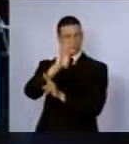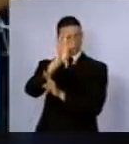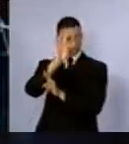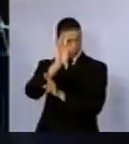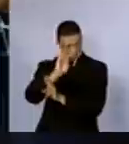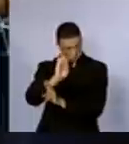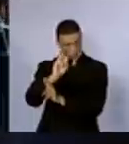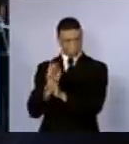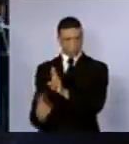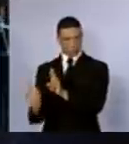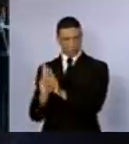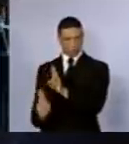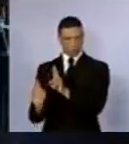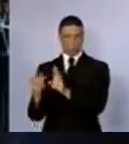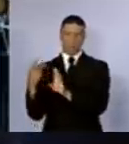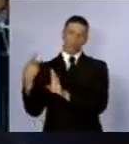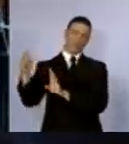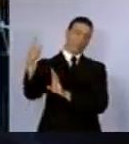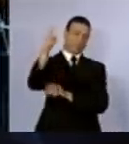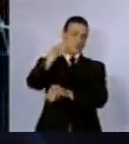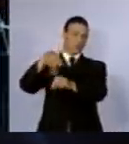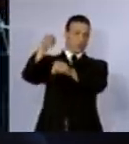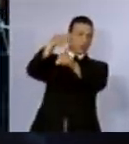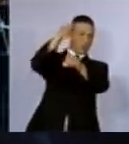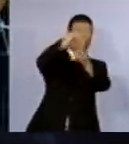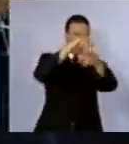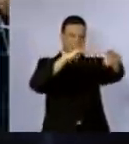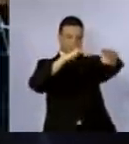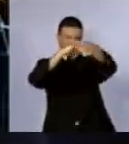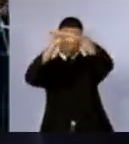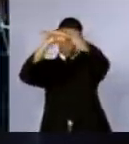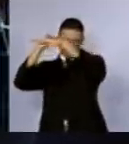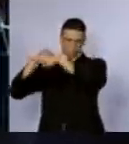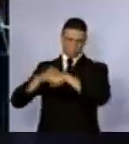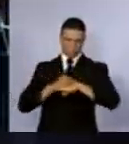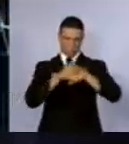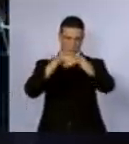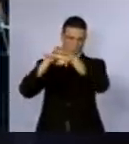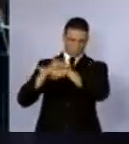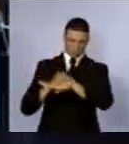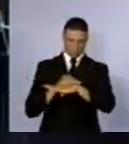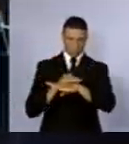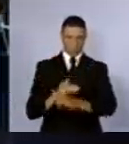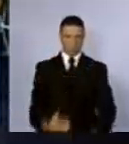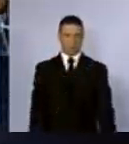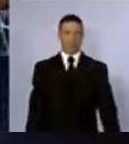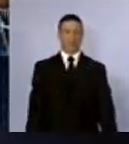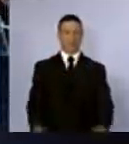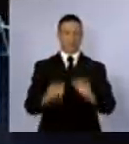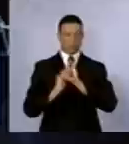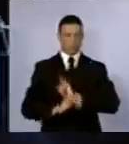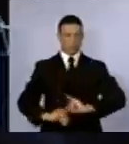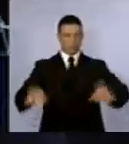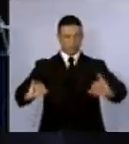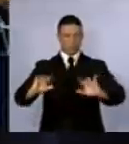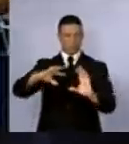são utilizados internacionalmente em termos de padrões. Né. Nós trazemos também aqui, por falar nesse contexto internacional, a